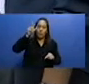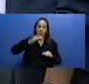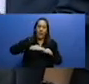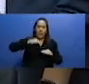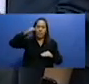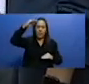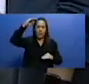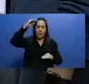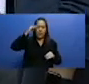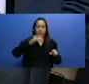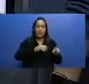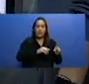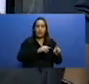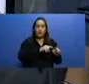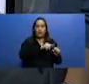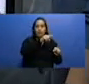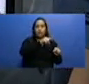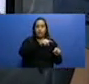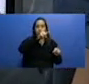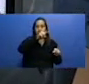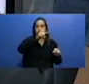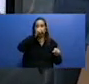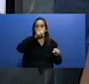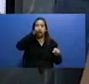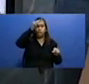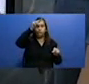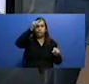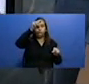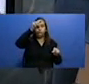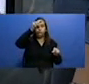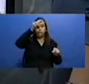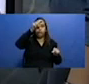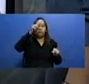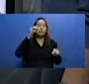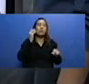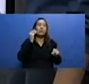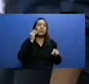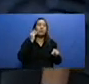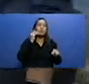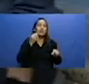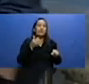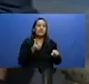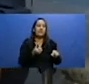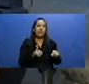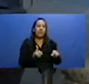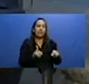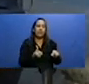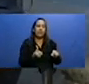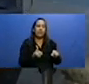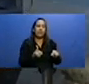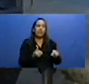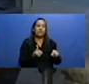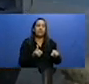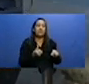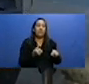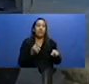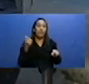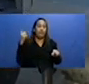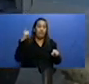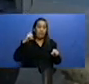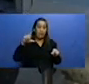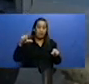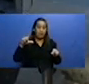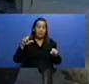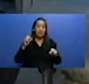dar 7 no dado, quantas possibilidades eu tenho? 6. Então, para dar 7 no dado,